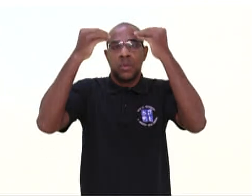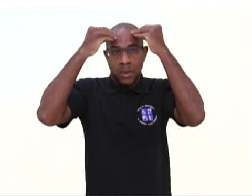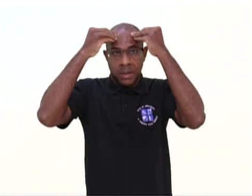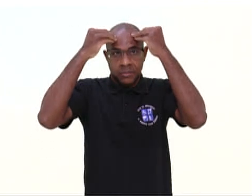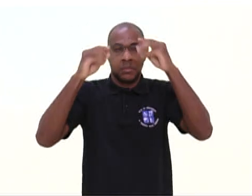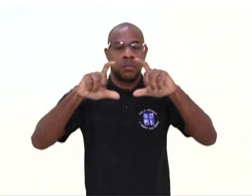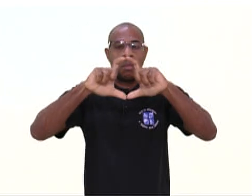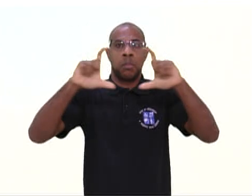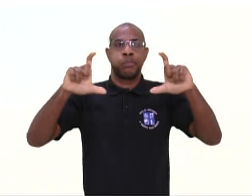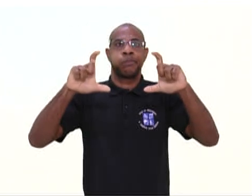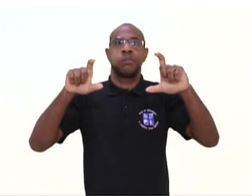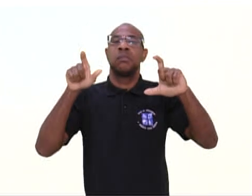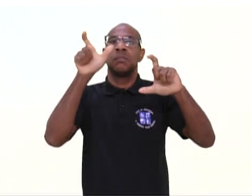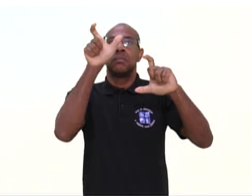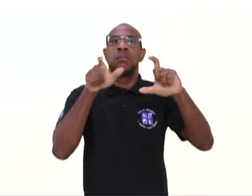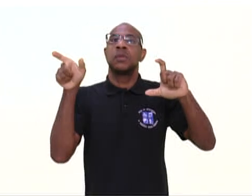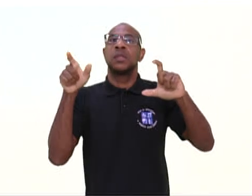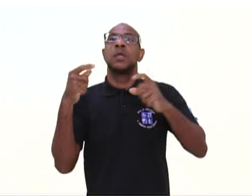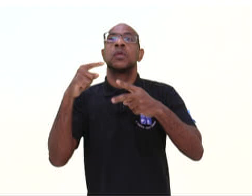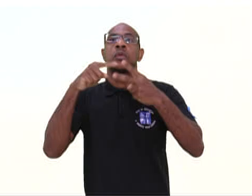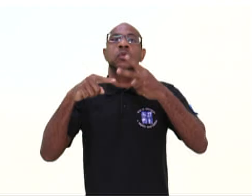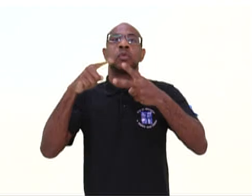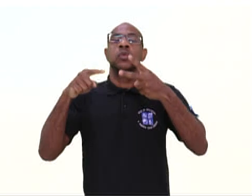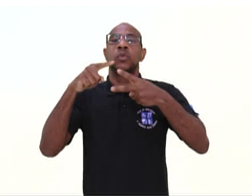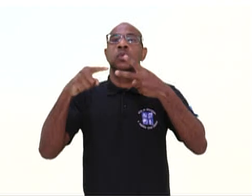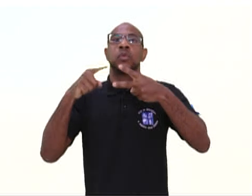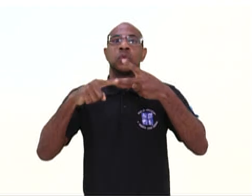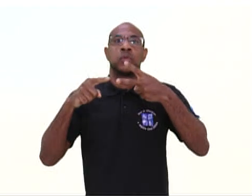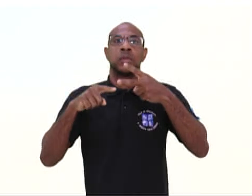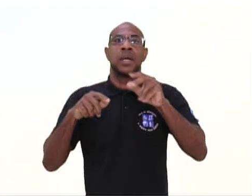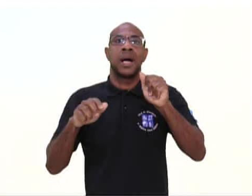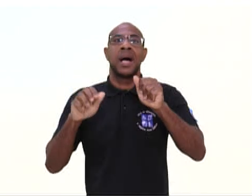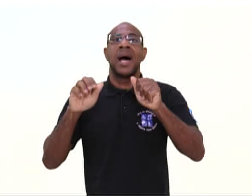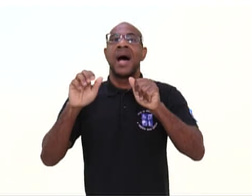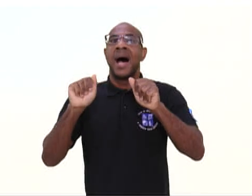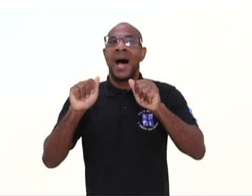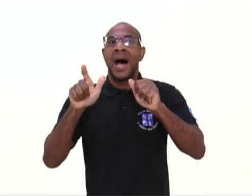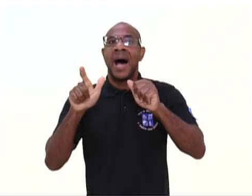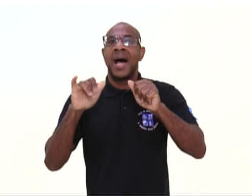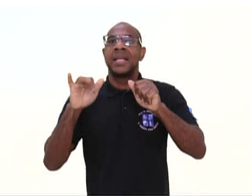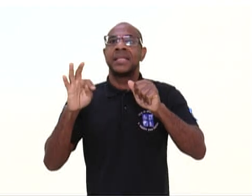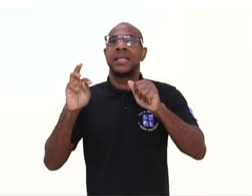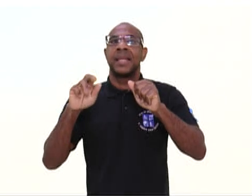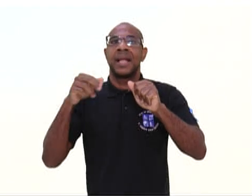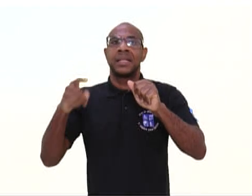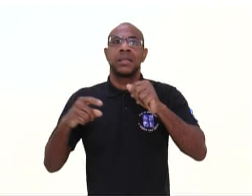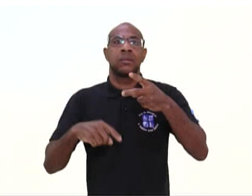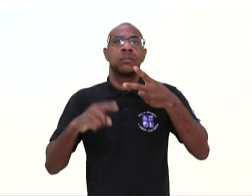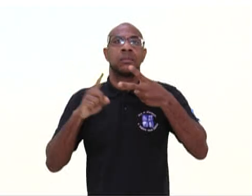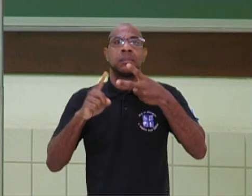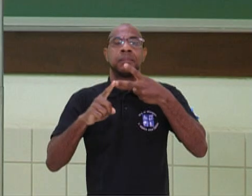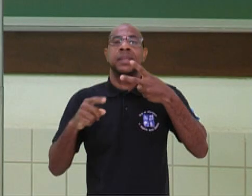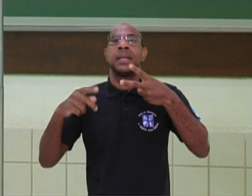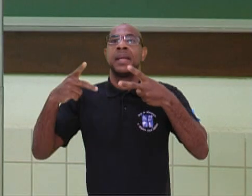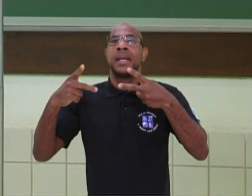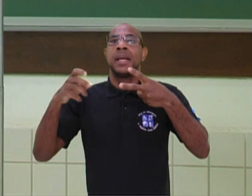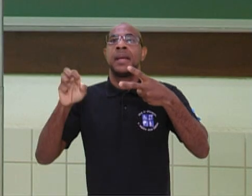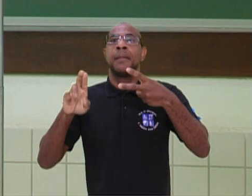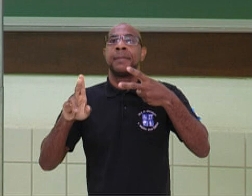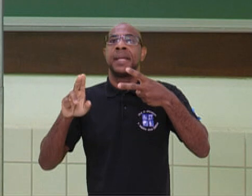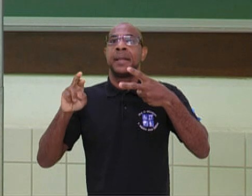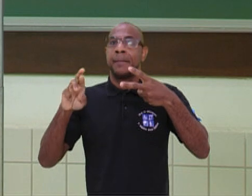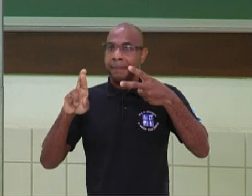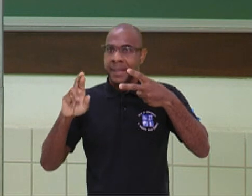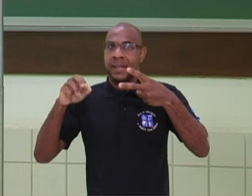à esquerda, são duas as opções, letra A, aliteração, letra B, personificação. Vocês são capazes de responder